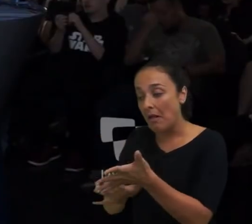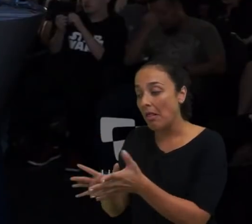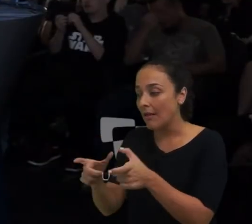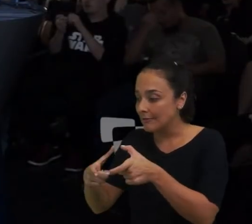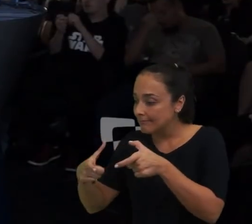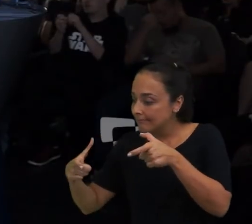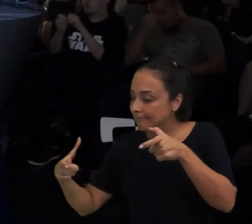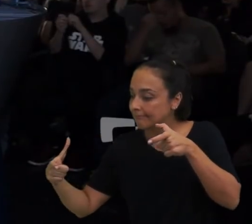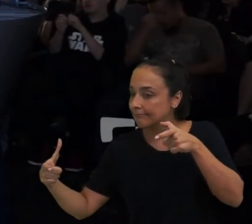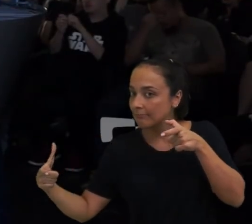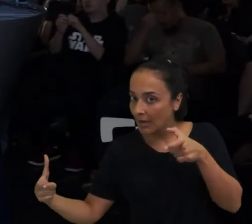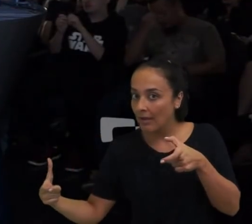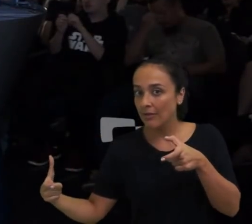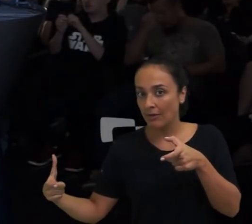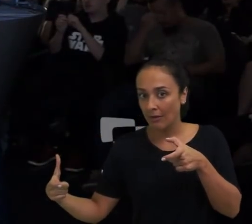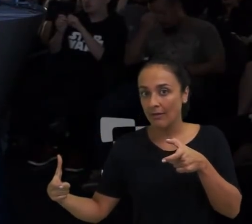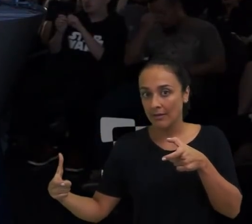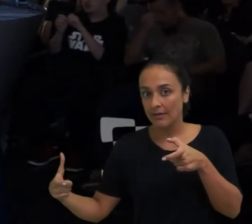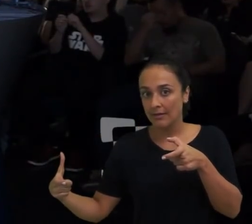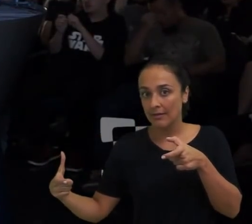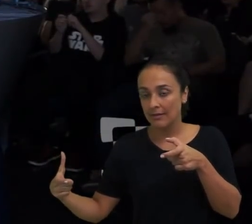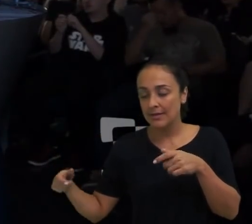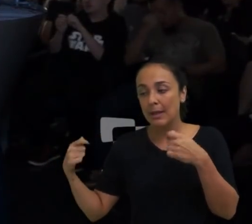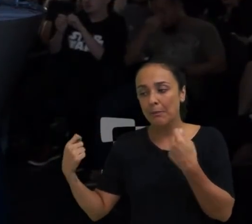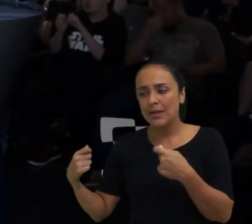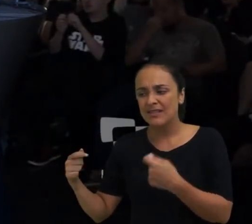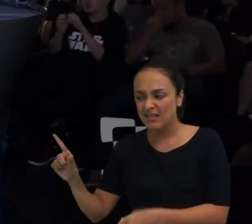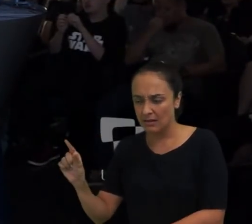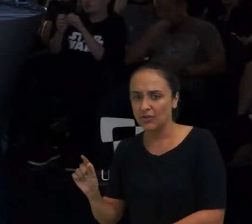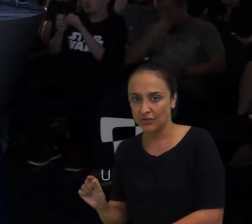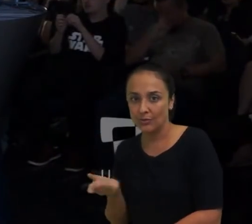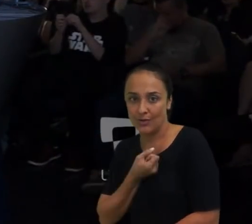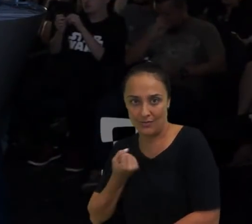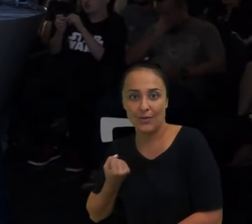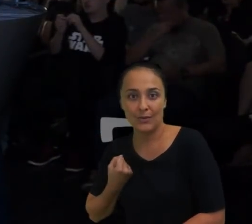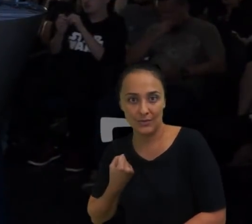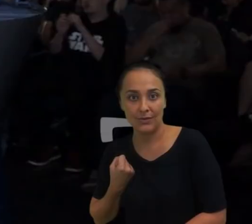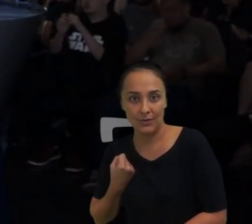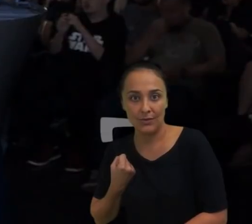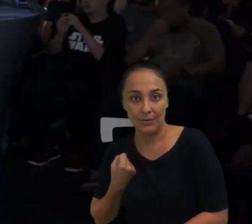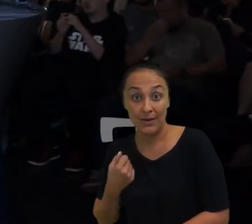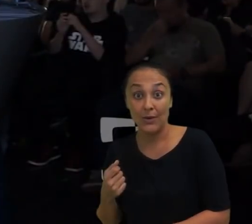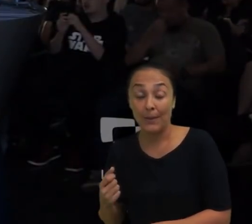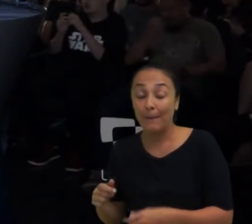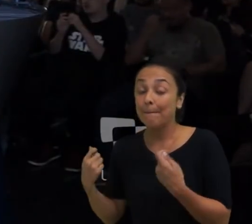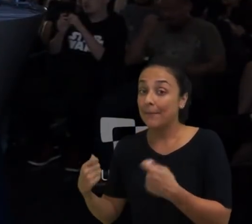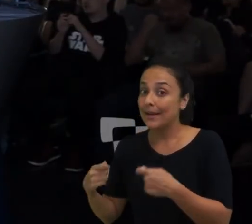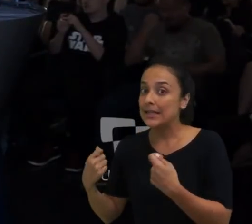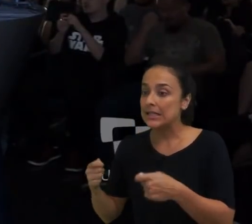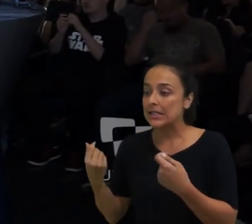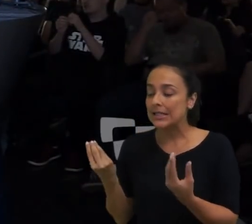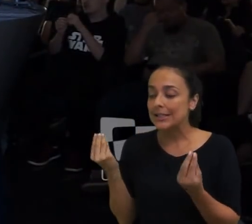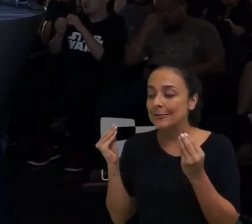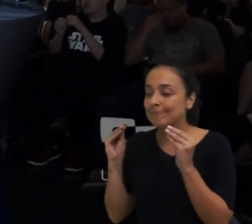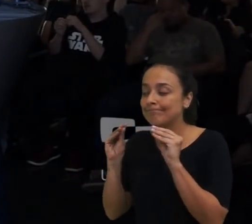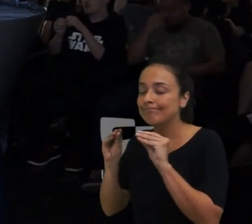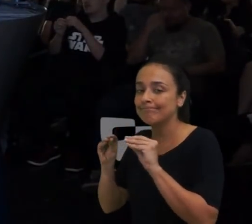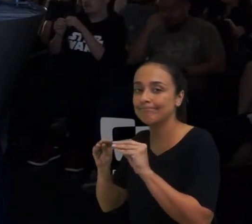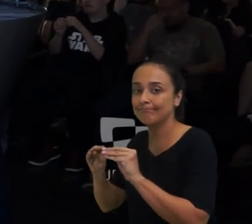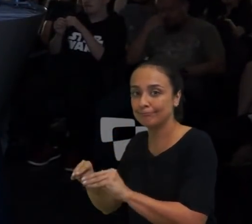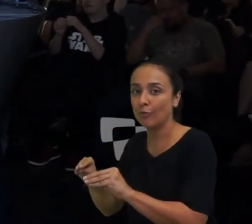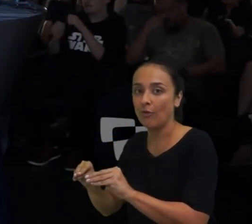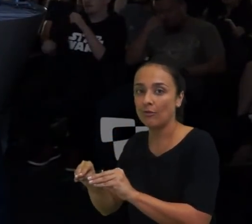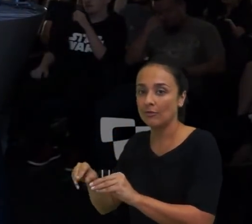diminuem o número de estrelas formadas em galáxias, gerando galáxias menores. Tá? Então,